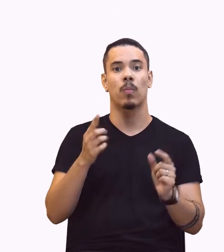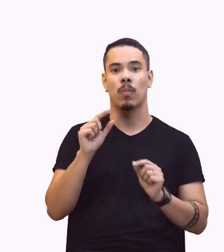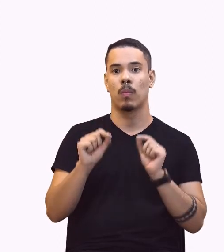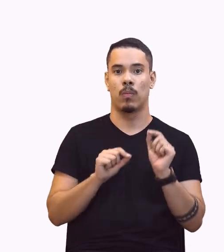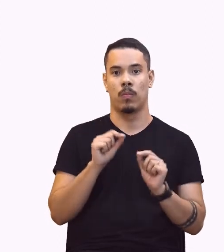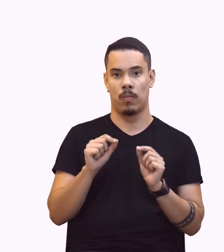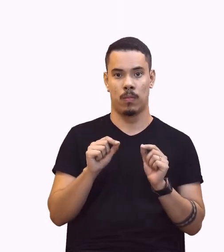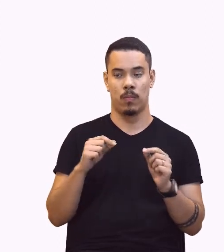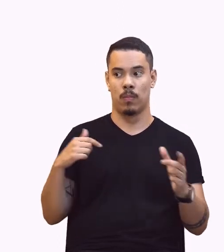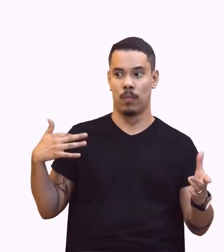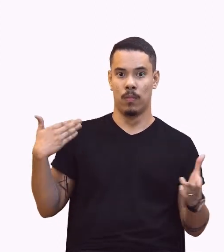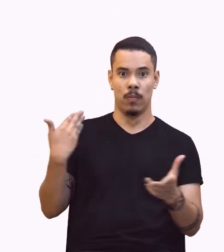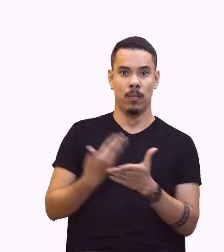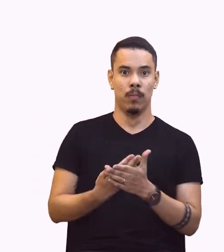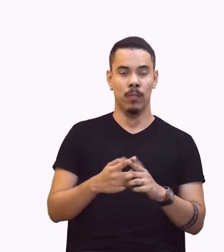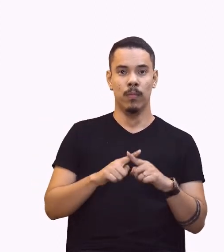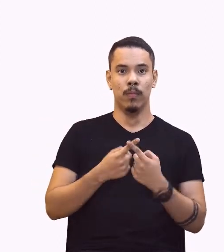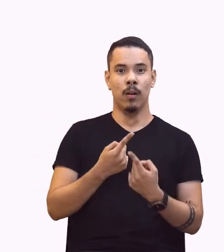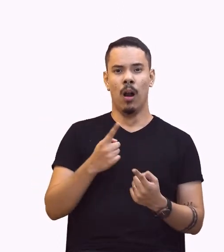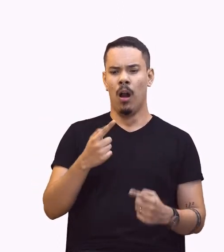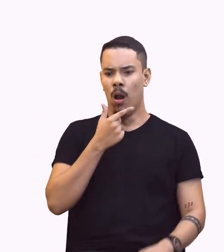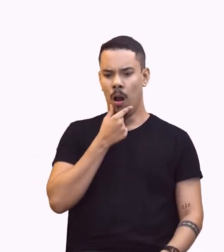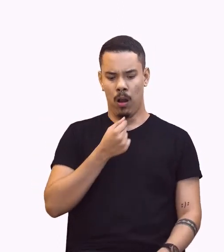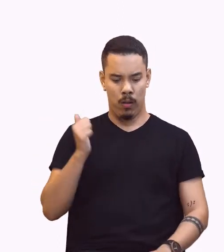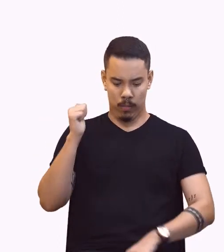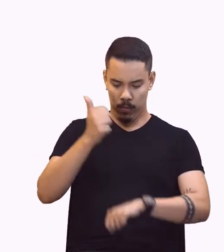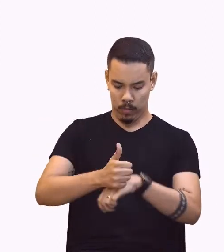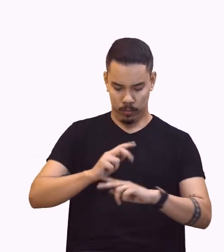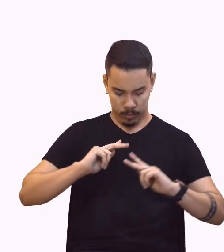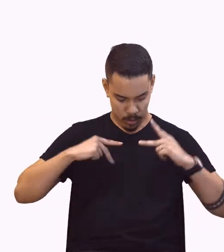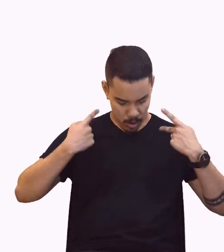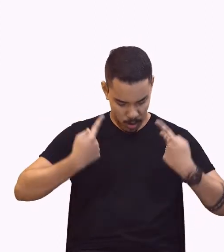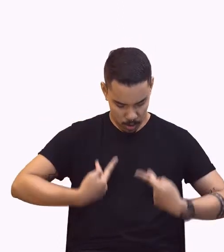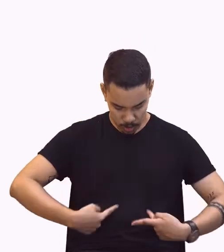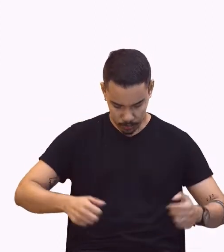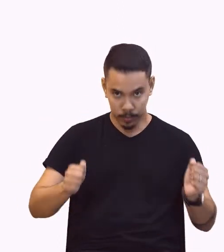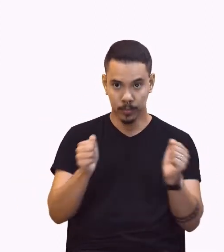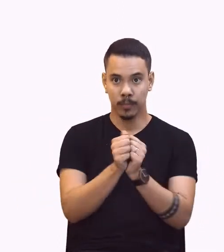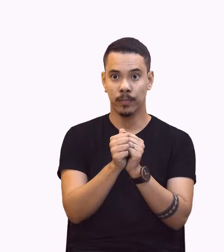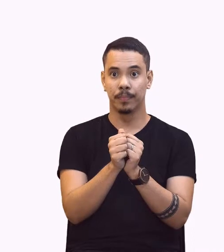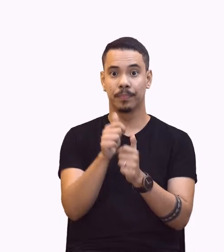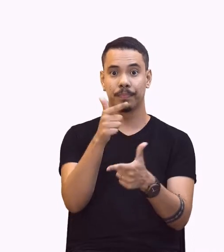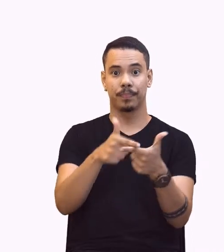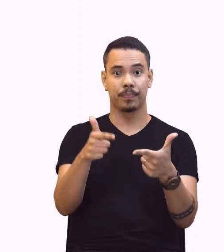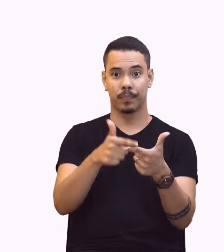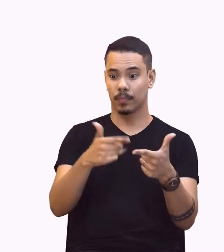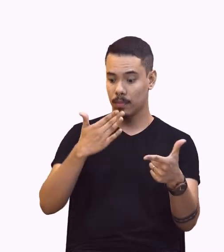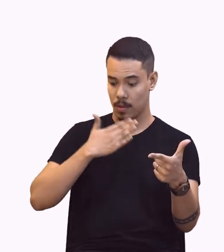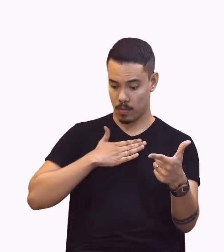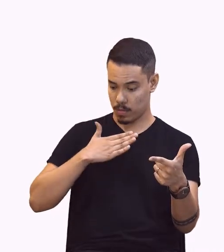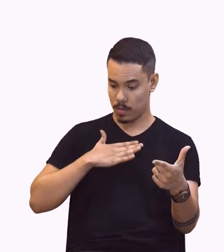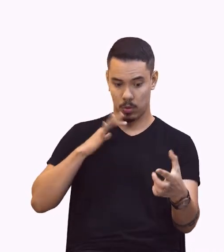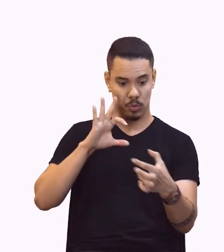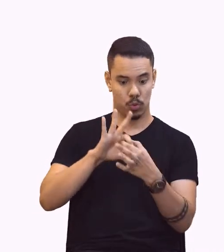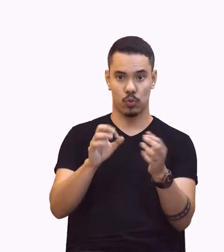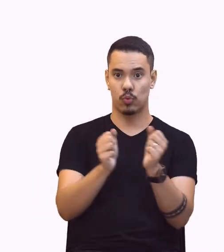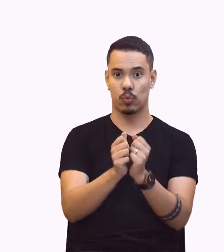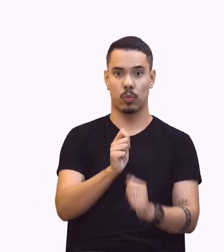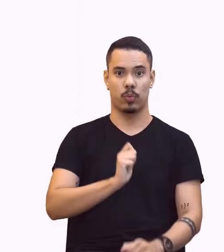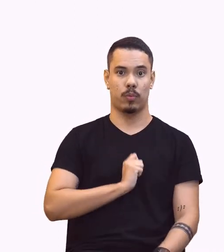ao homem que está inserido dentro da sociedade. É um problema antropológico.